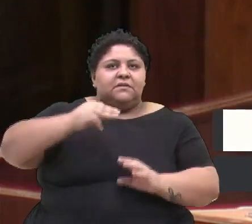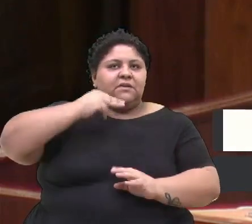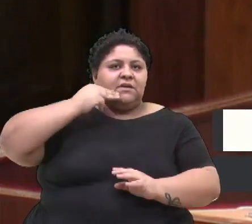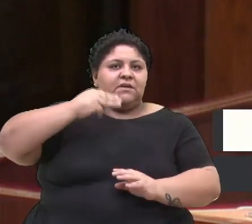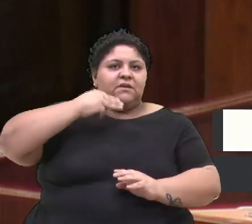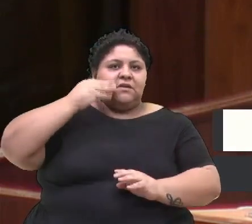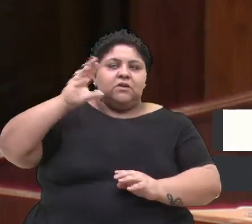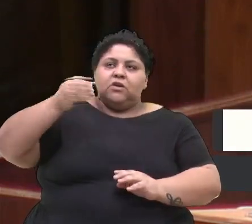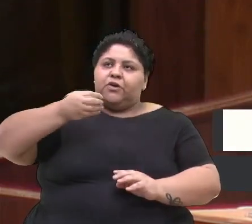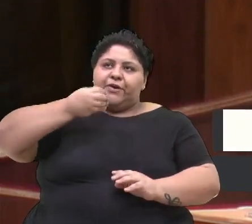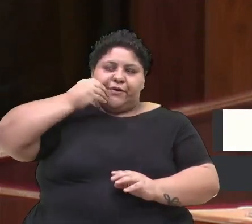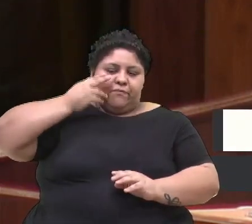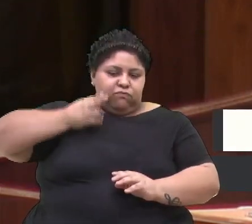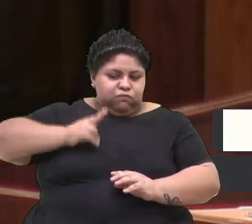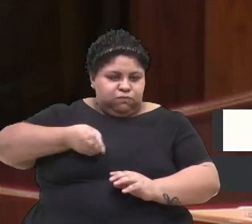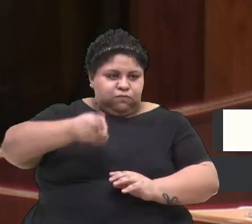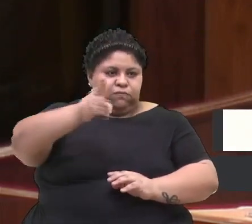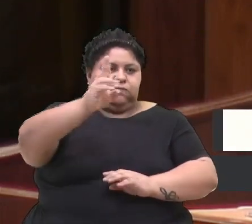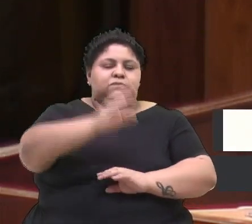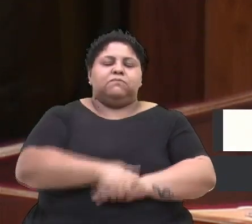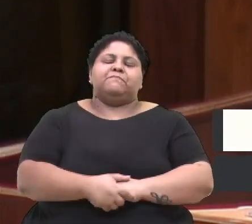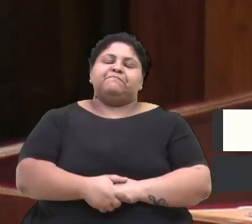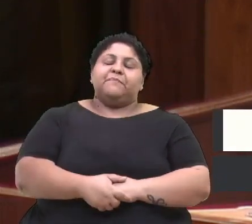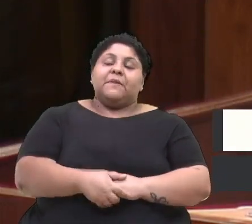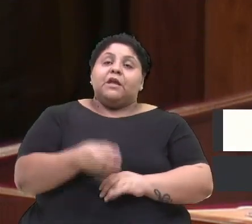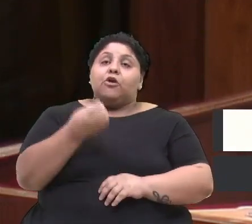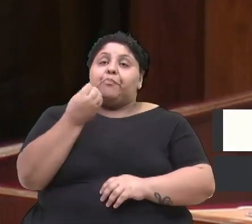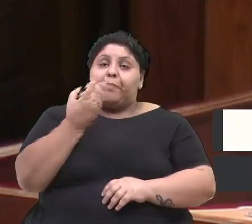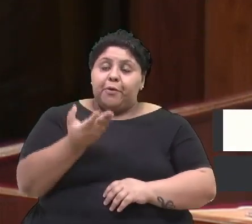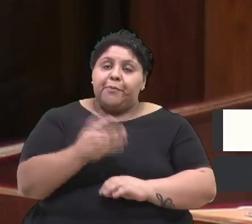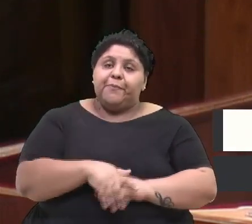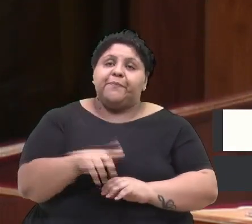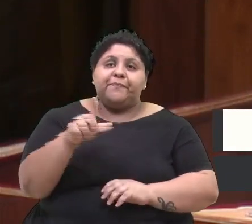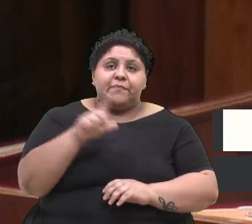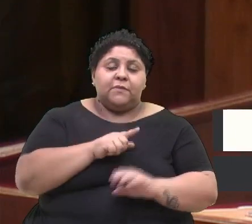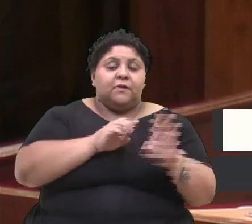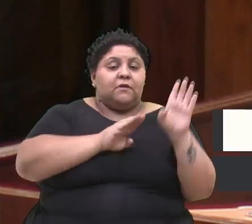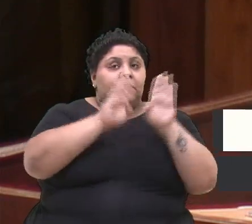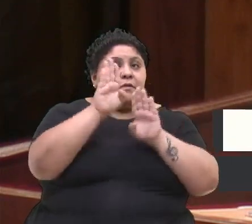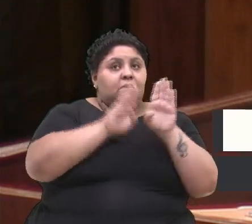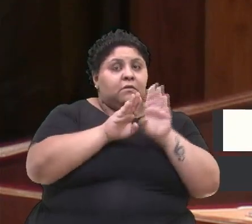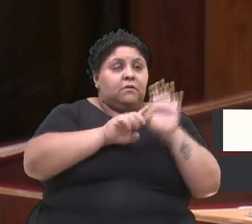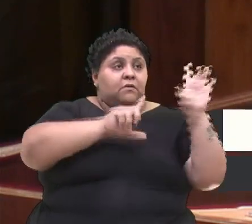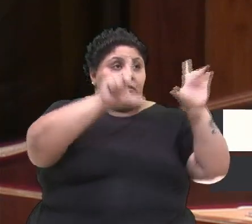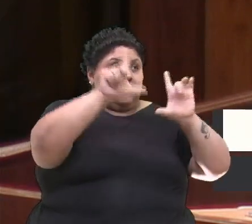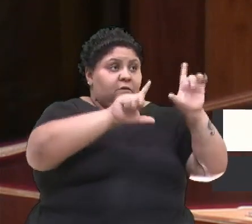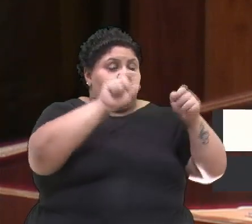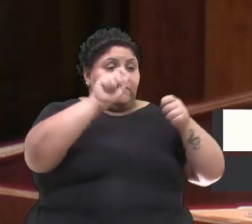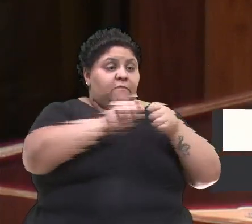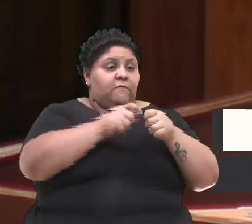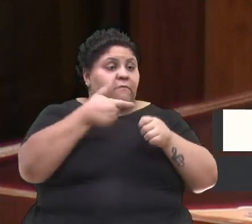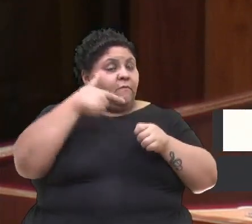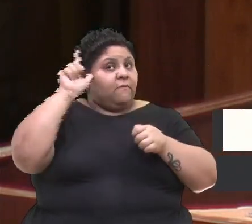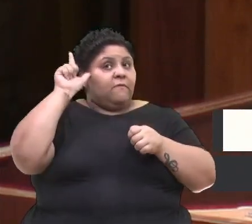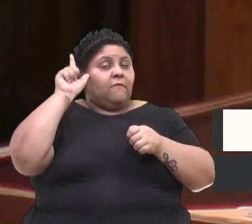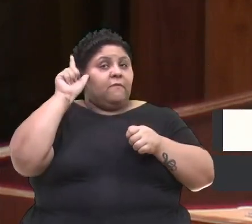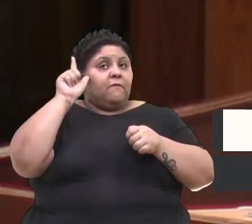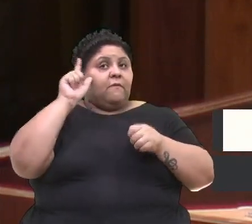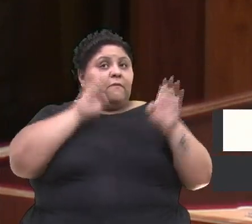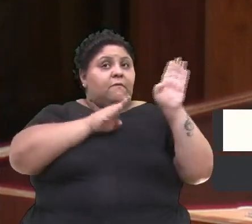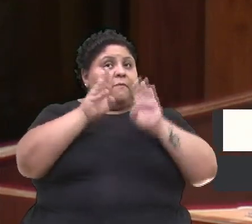certeza vai dar prosseguimento. Bom, tem a licitação da TV que foi feita ontem, licitação do